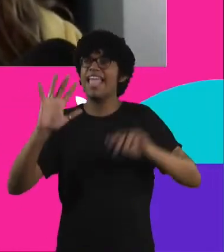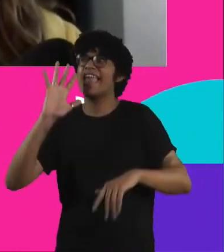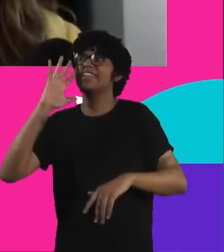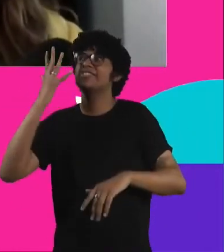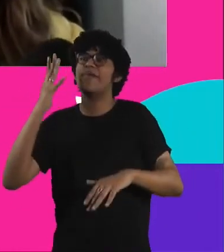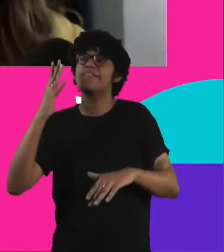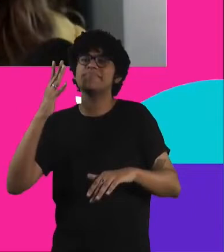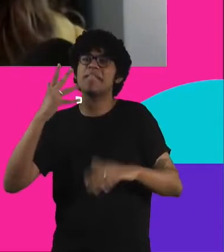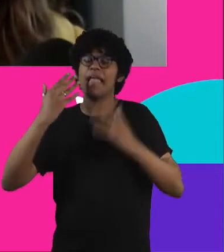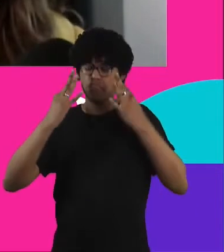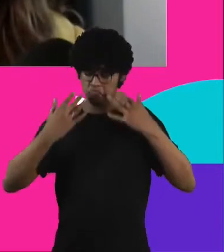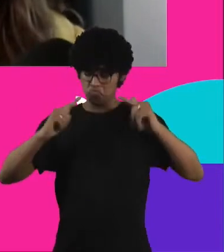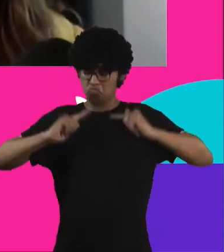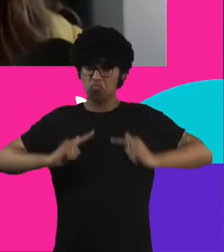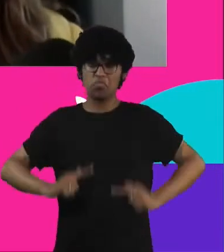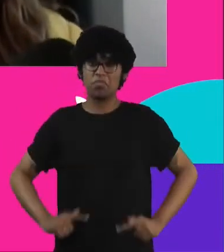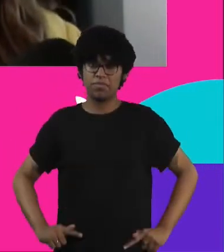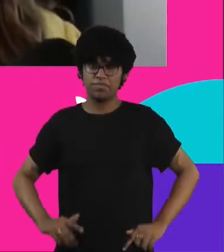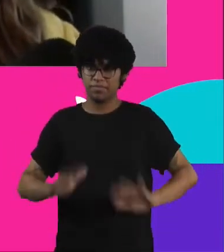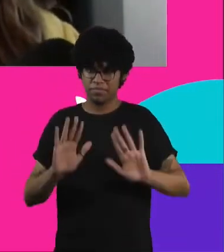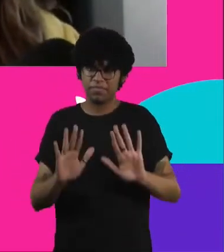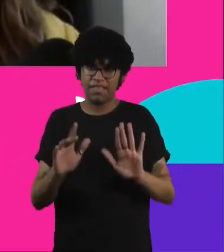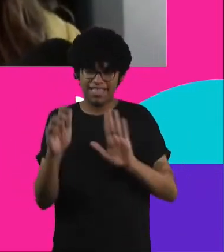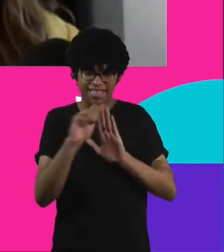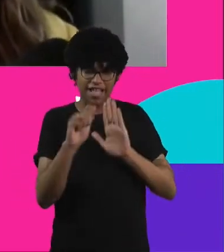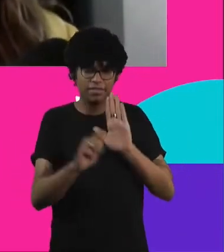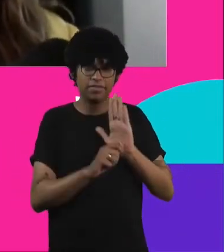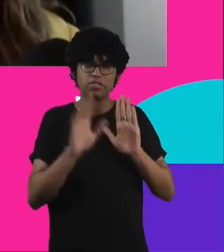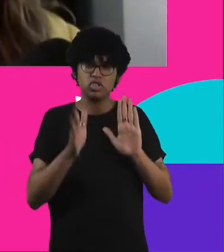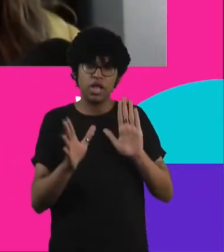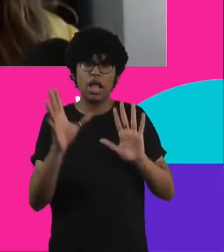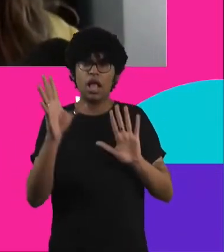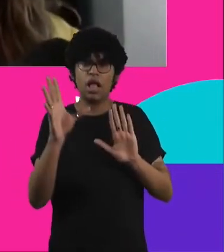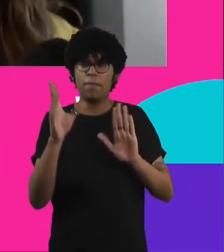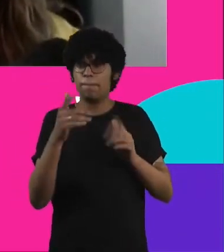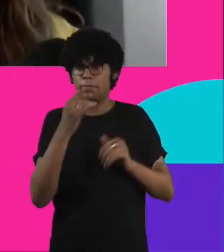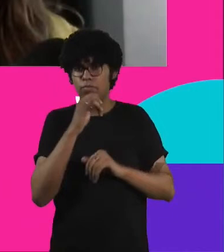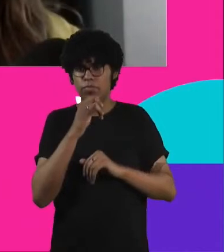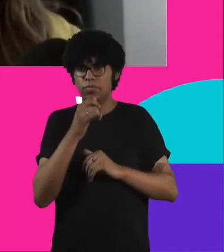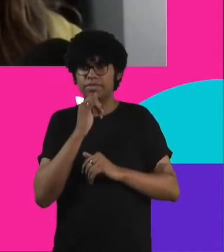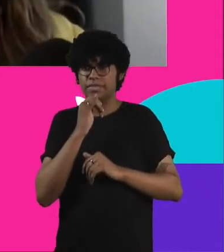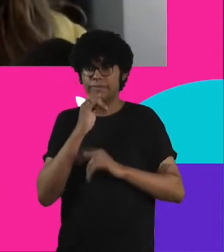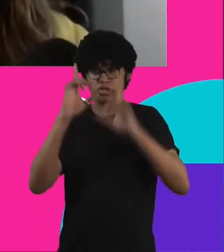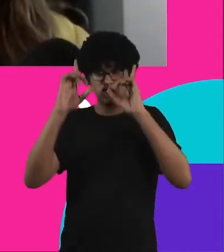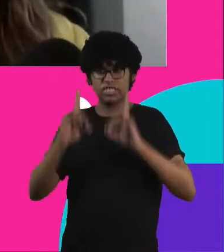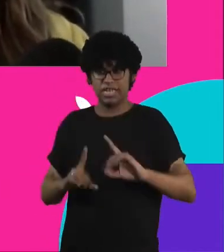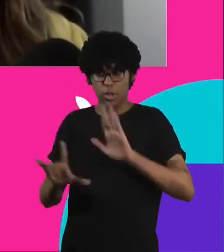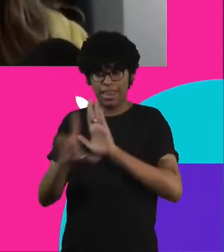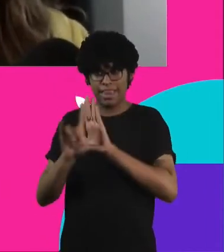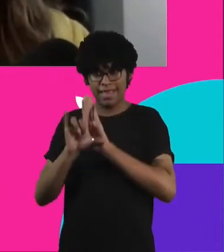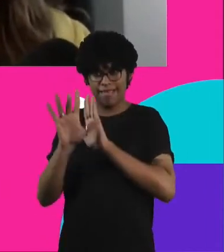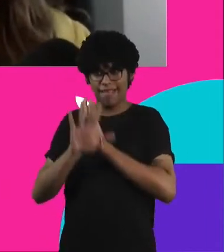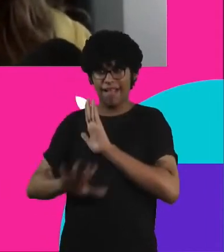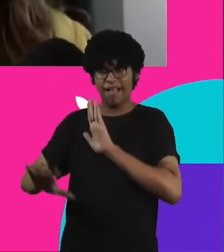qualquer área. Quando a gente fala de algoritmos, a gente já tem resoluções no direito, por exemplo, Débora, você já sabe disso, né? Mas falando para o